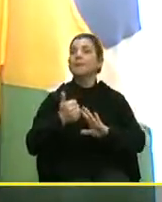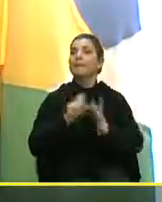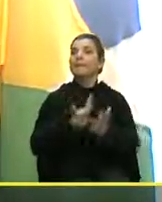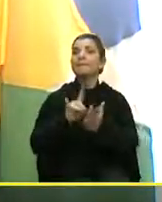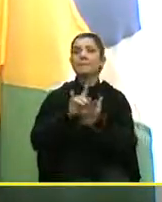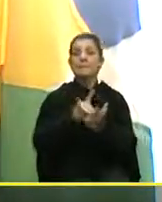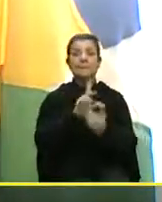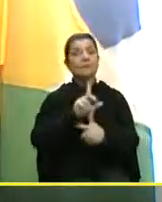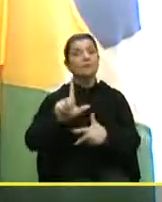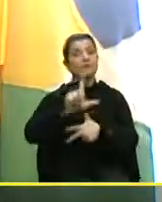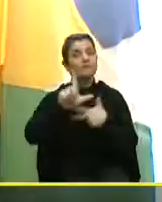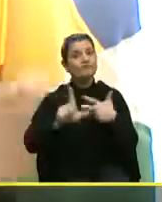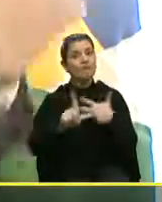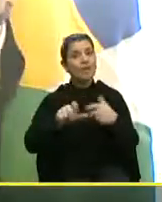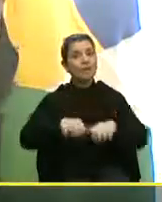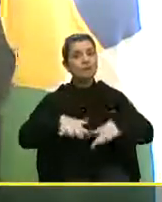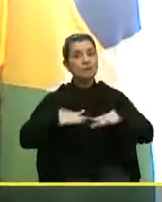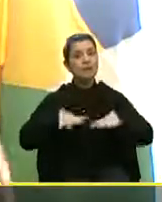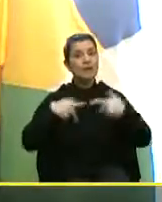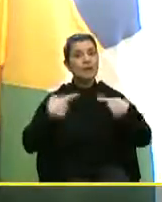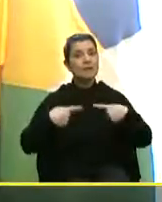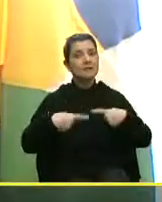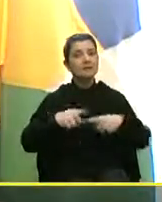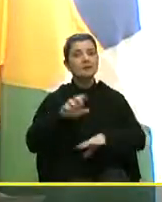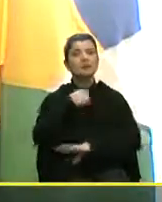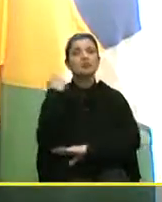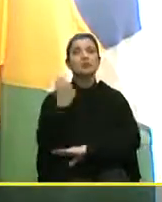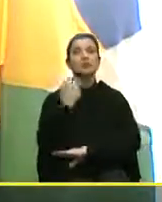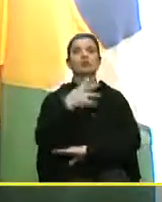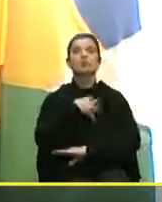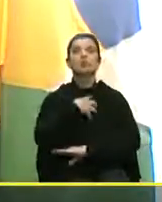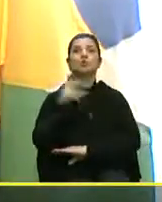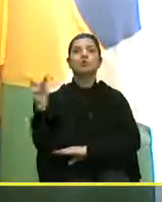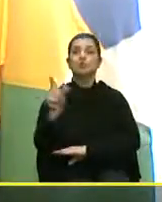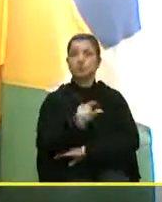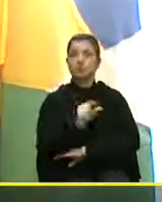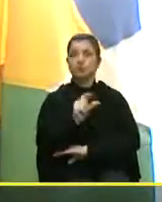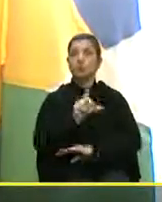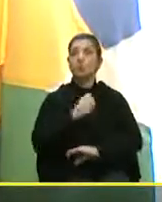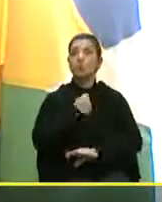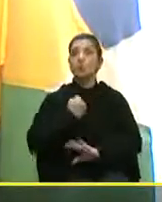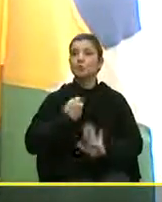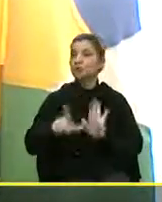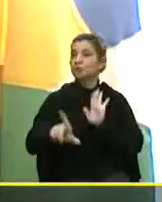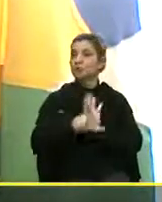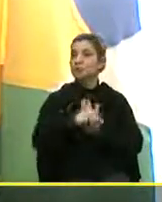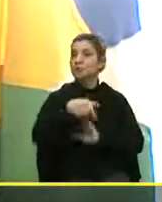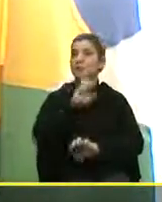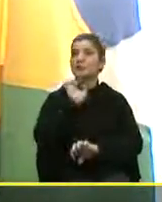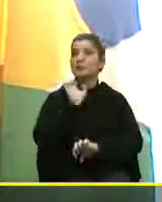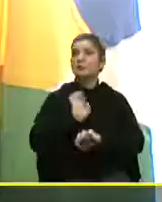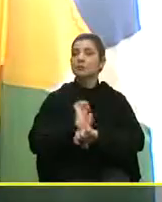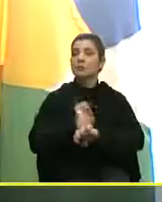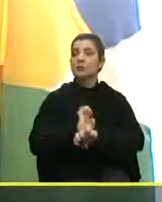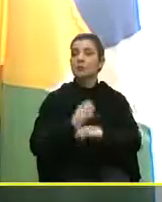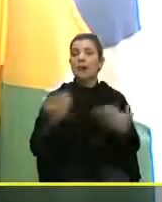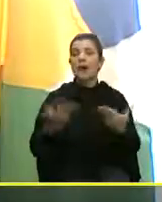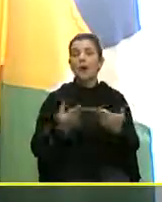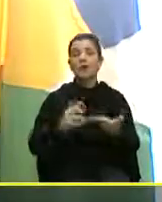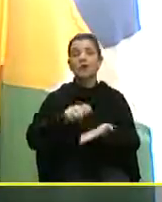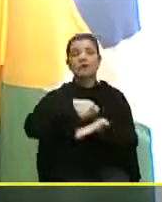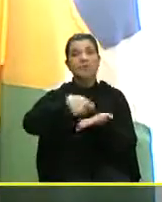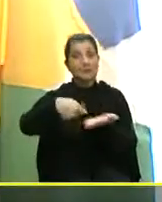consolidação de leis da Assembleia Legislativa do Rio Grande do Sul de forma que nós possamos reduzir o número de leis aqui do Estado agora vou fazer o ato de